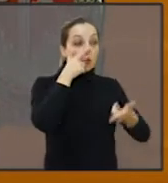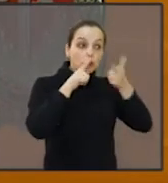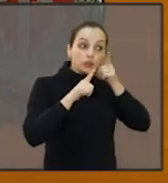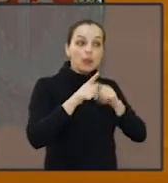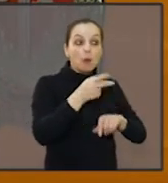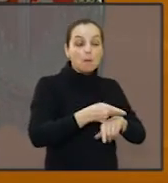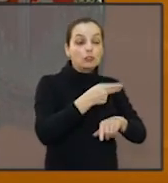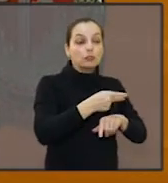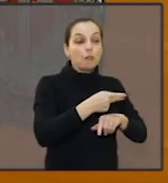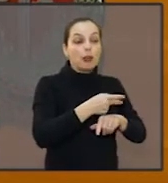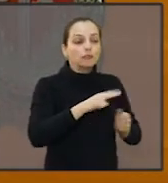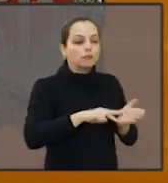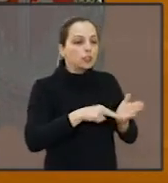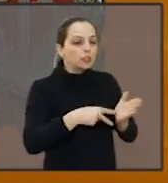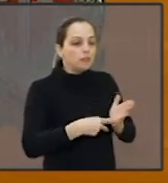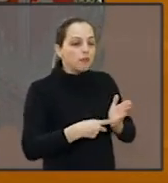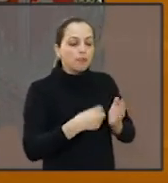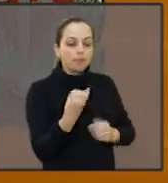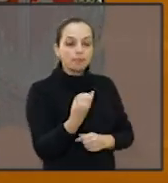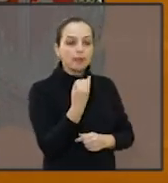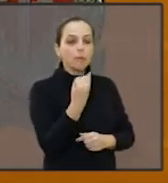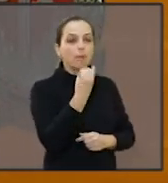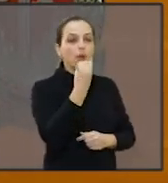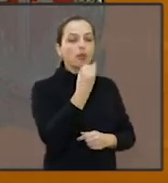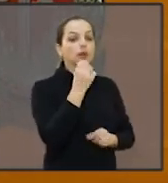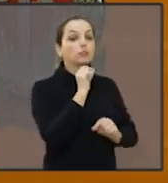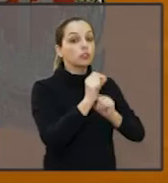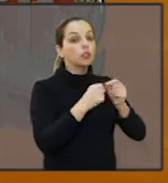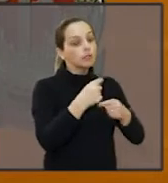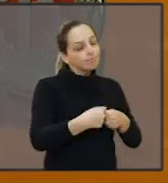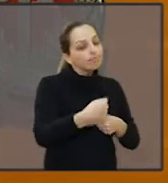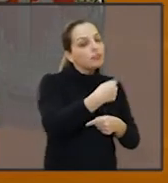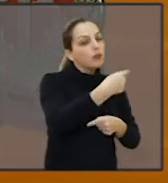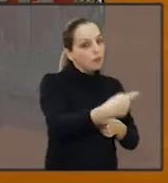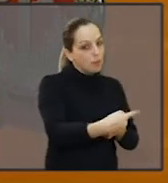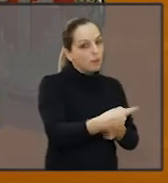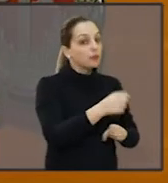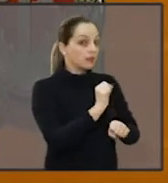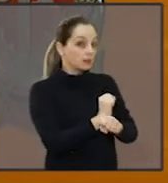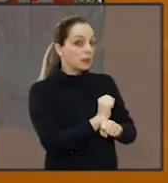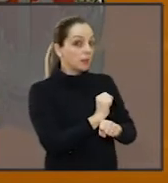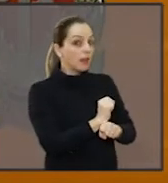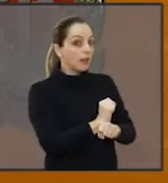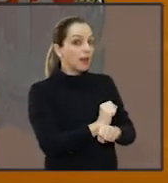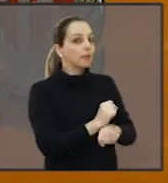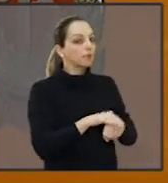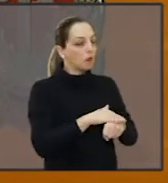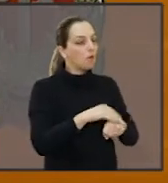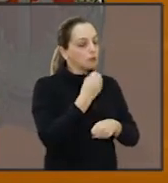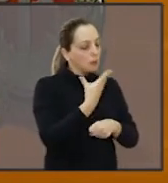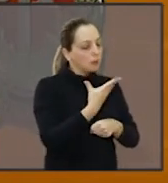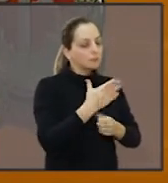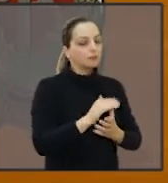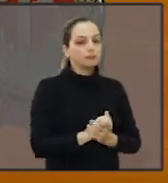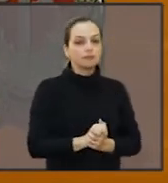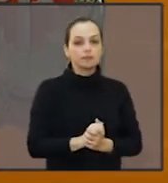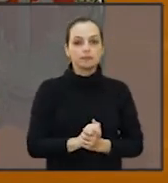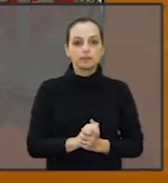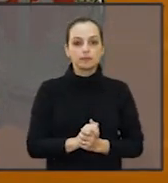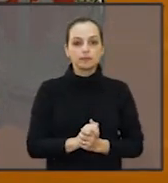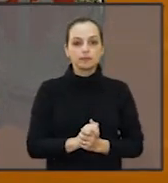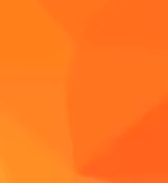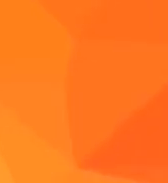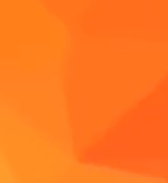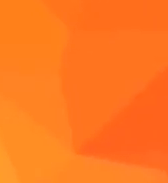medalhas. Tem uma medalha de prata aqui que tem um sabor especial, mas nós vamos conversar com ela daqui a pouquinho. Você viu que o papo tá bom, né? Até